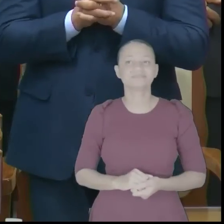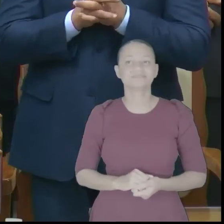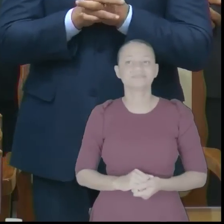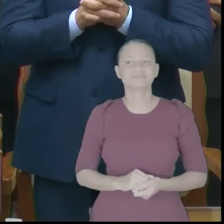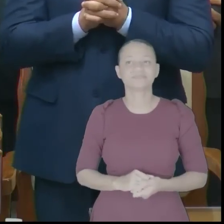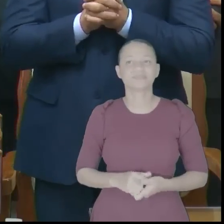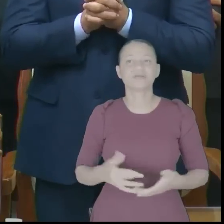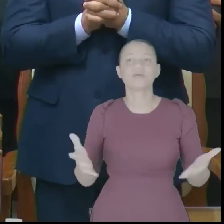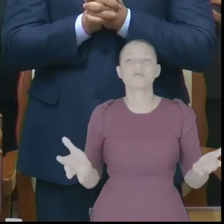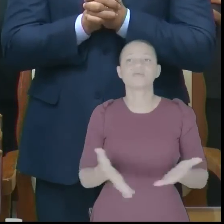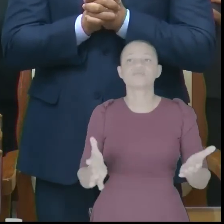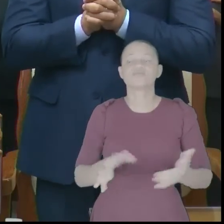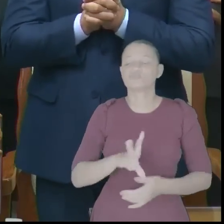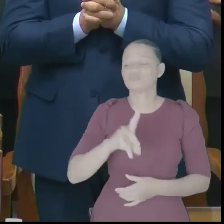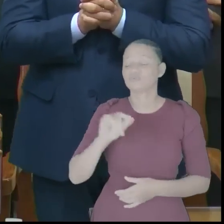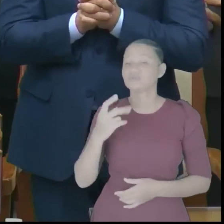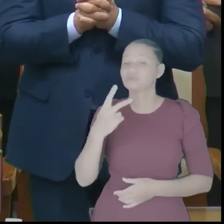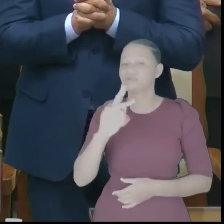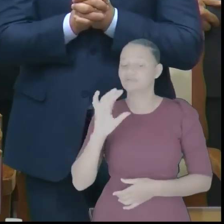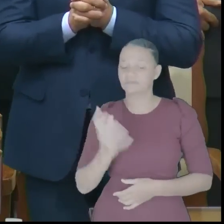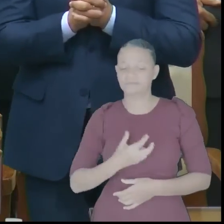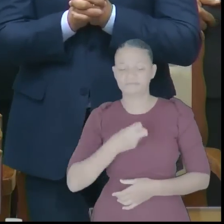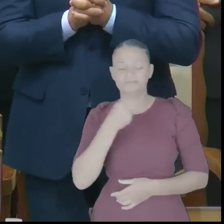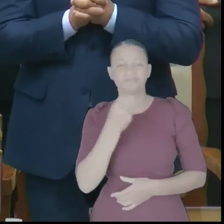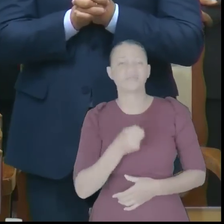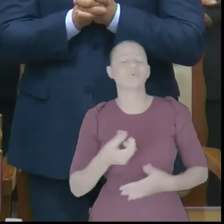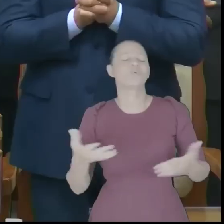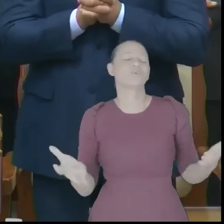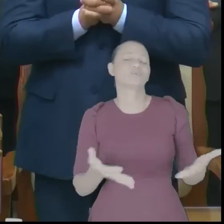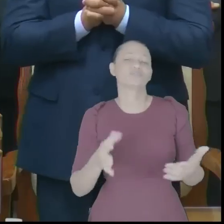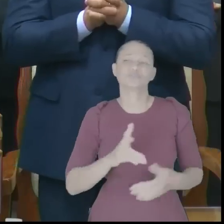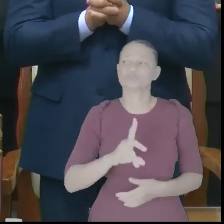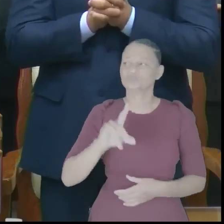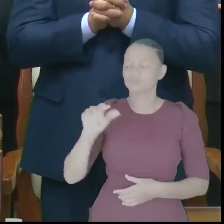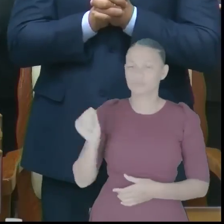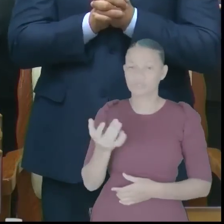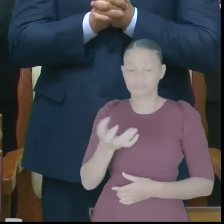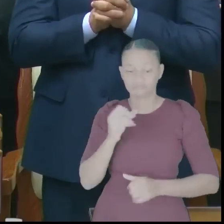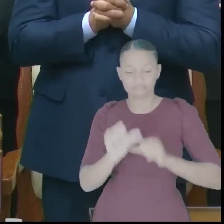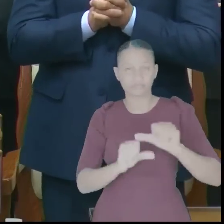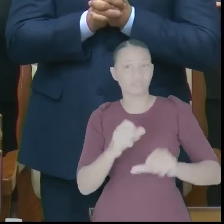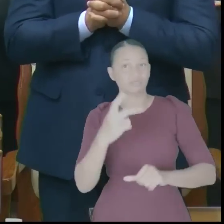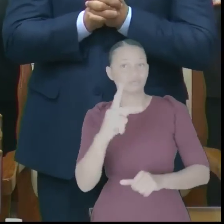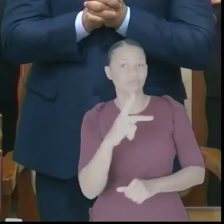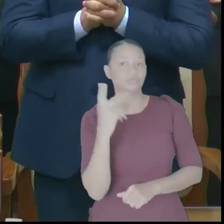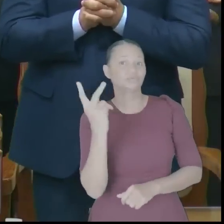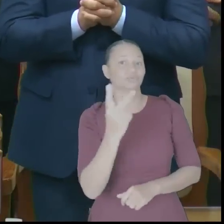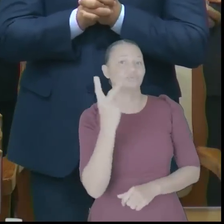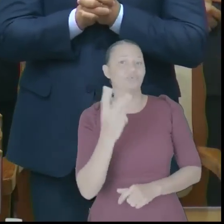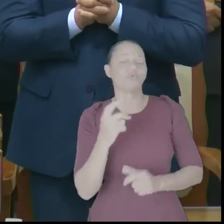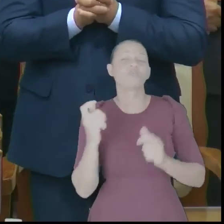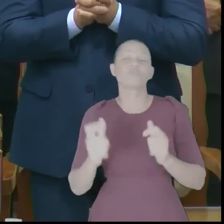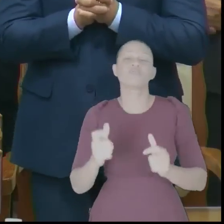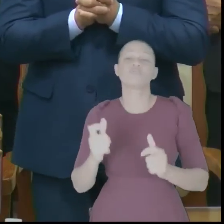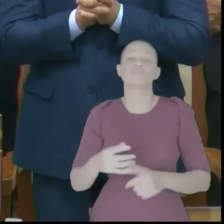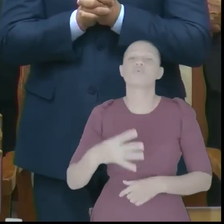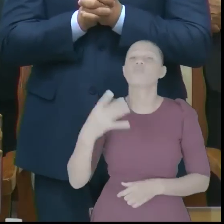Hoje é o dia da tua salvação. Hoje é o dia em que Deus quer mudar a tua história. Onde está a quarta